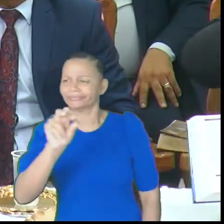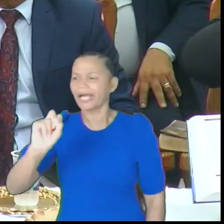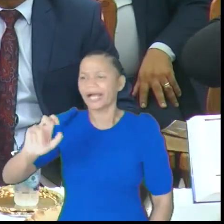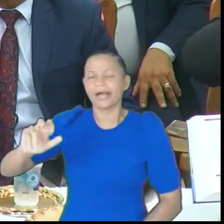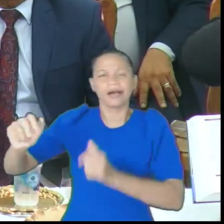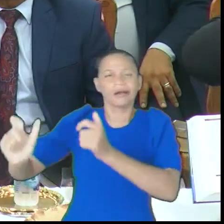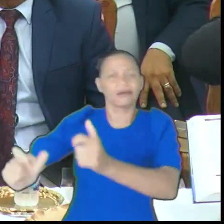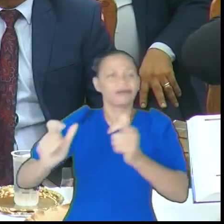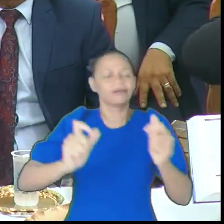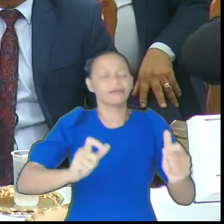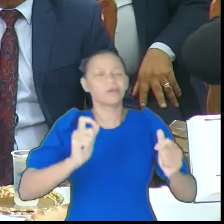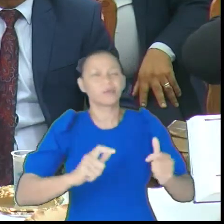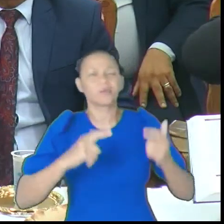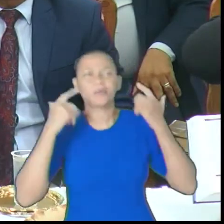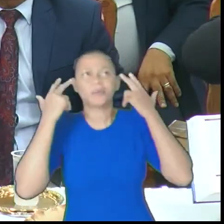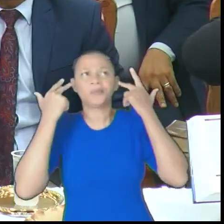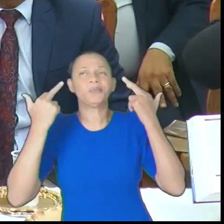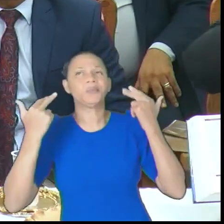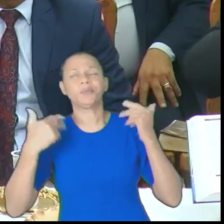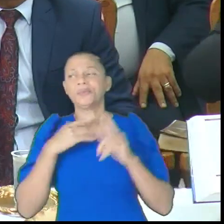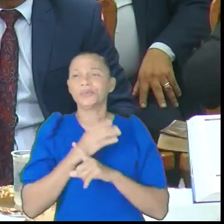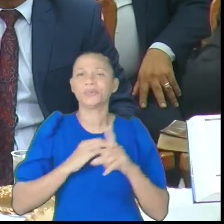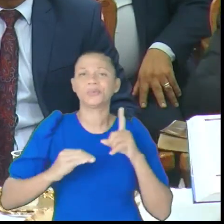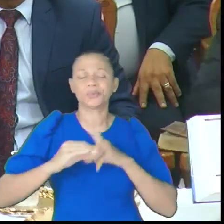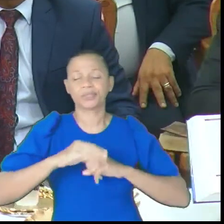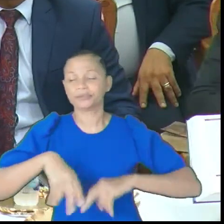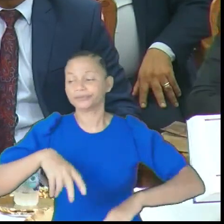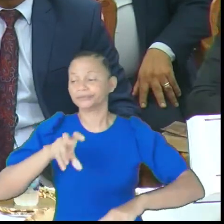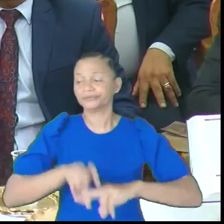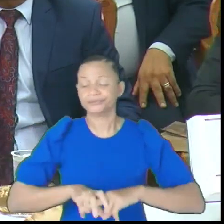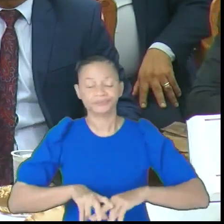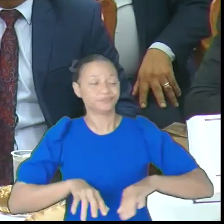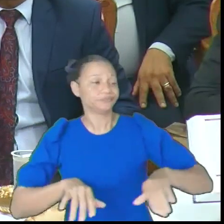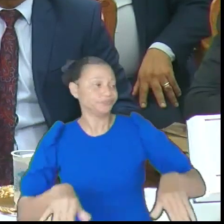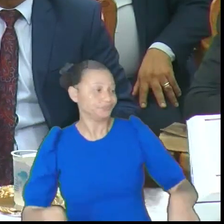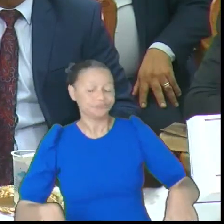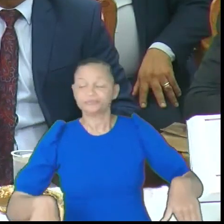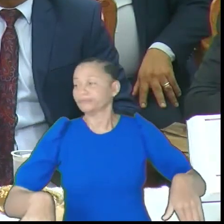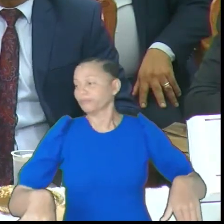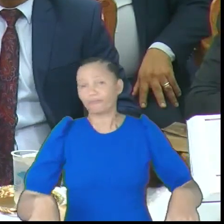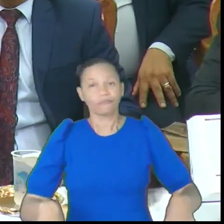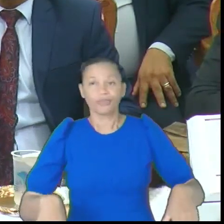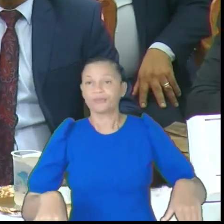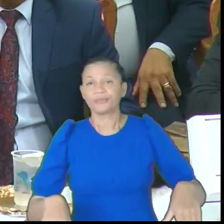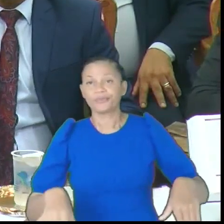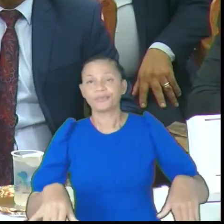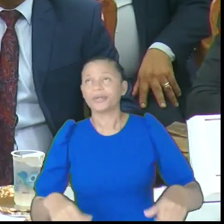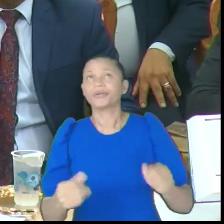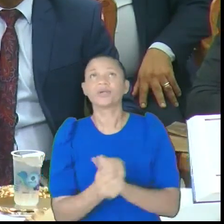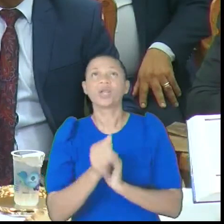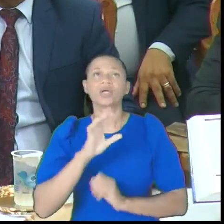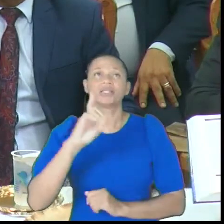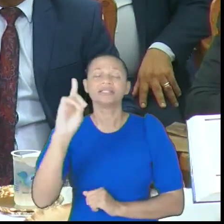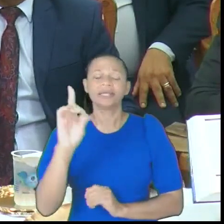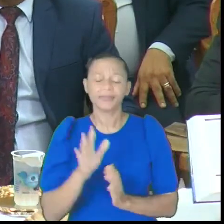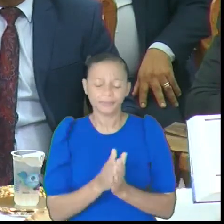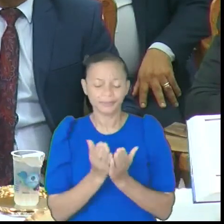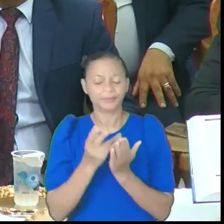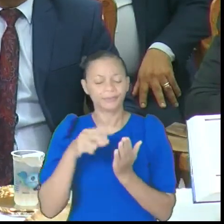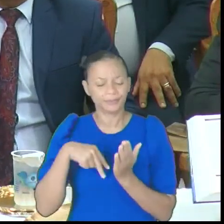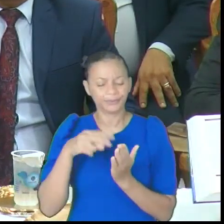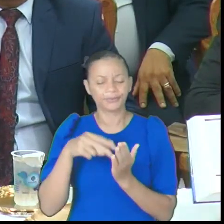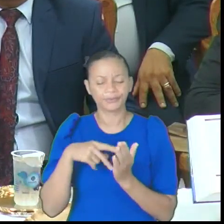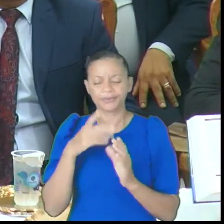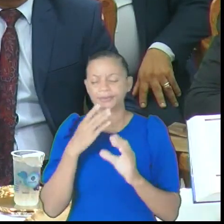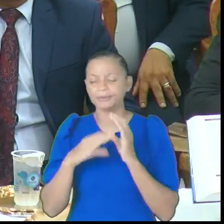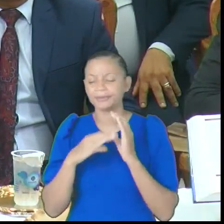que vêm ao culto do Senhor, sentam numa cadeira, sentam num banco como esse, glorificam, leem a palavra,